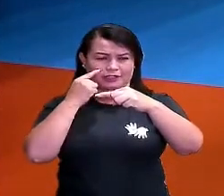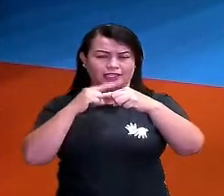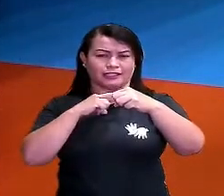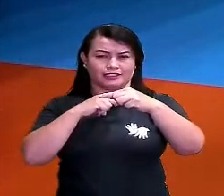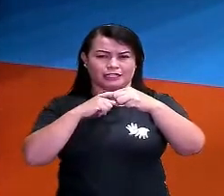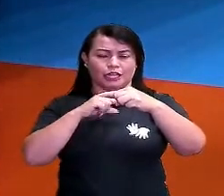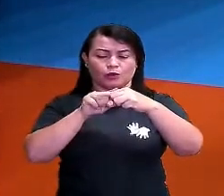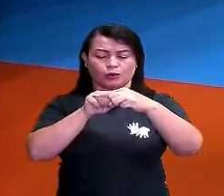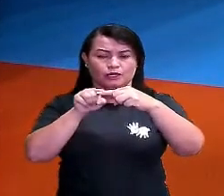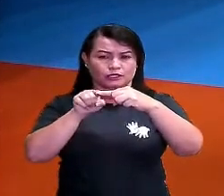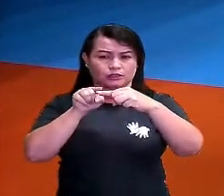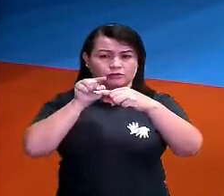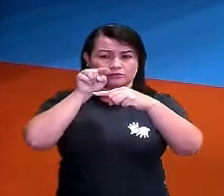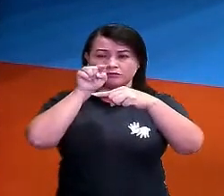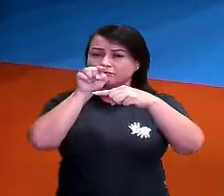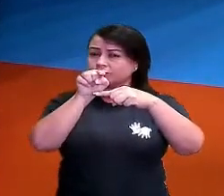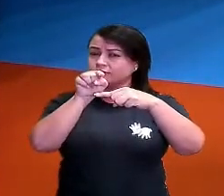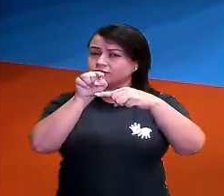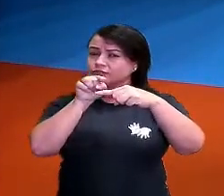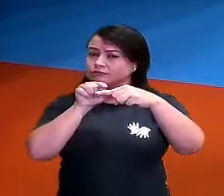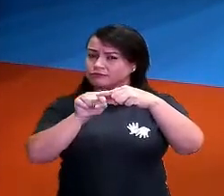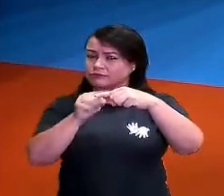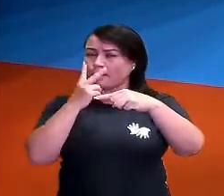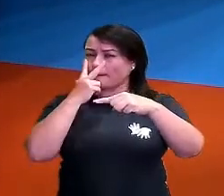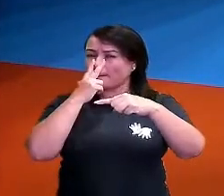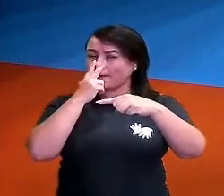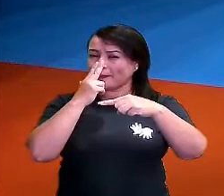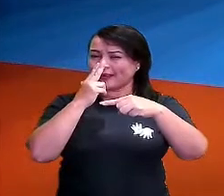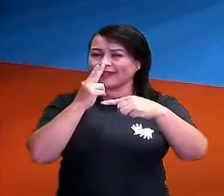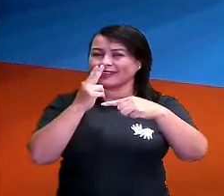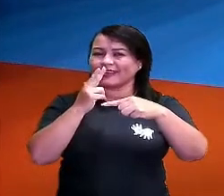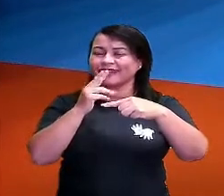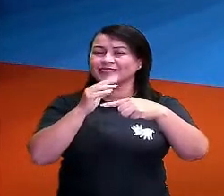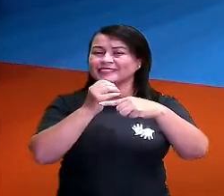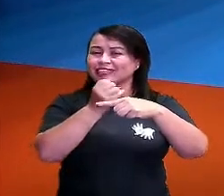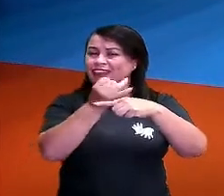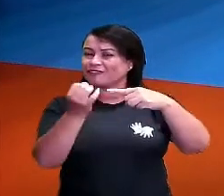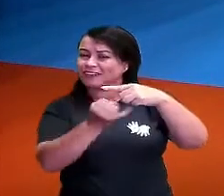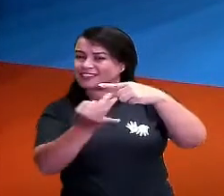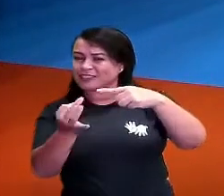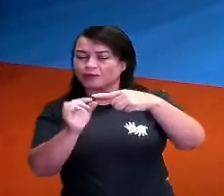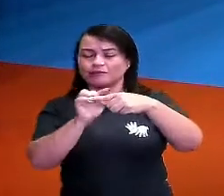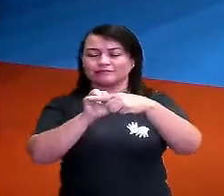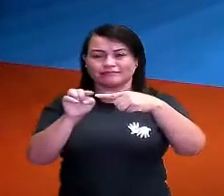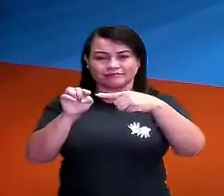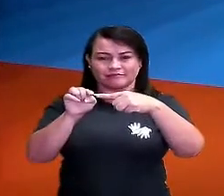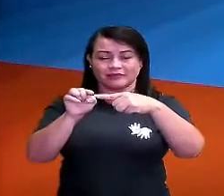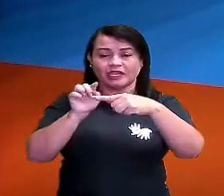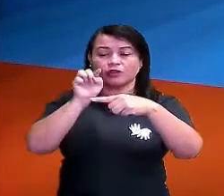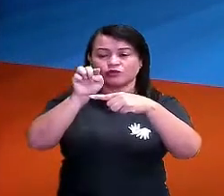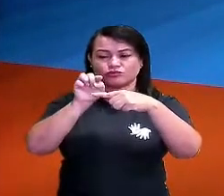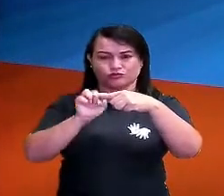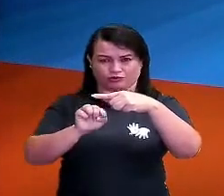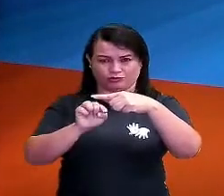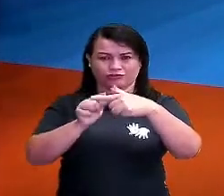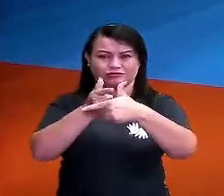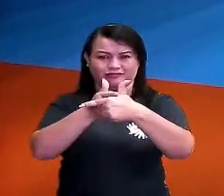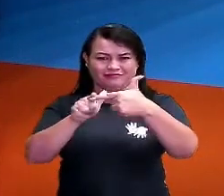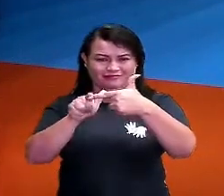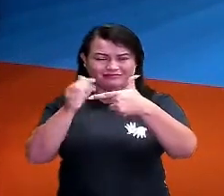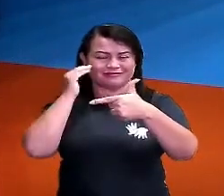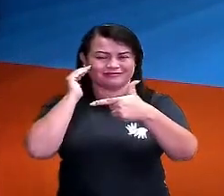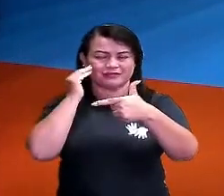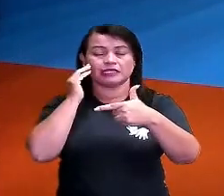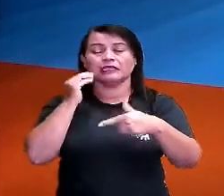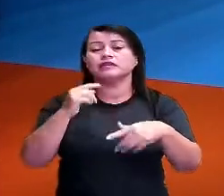o tracinho, supor aí o tracinho da fração e dois pontinhos, né? Aí, intercalando aqui esse traço.